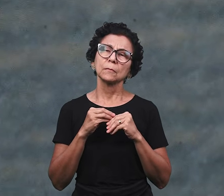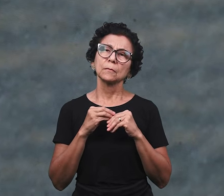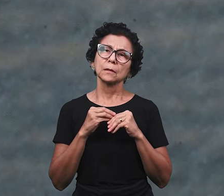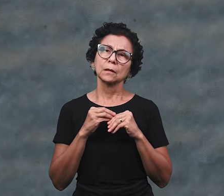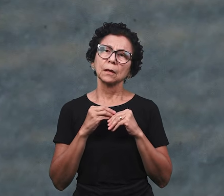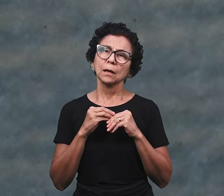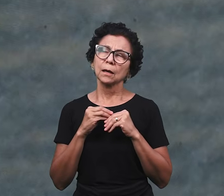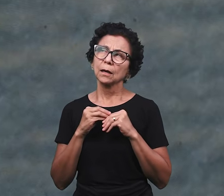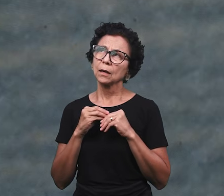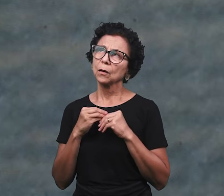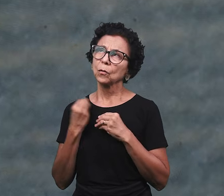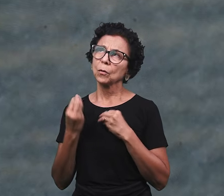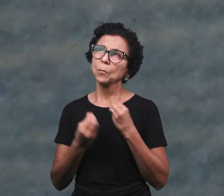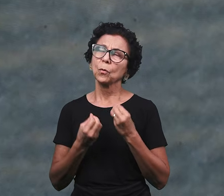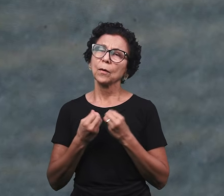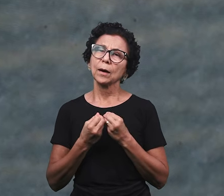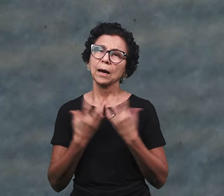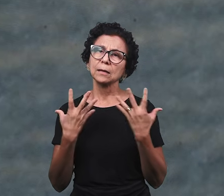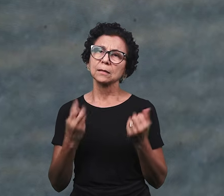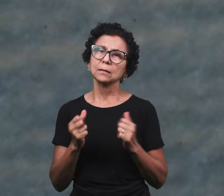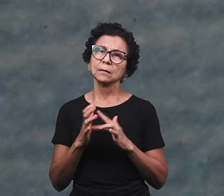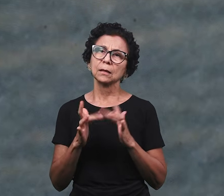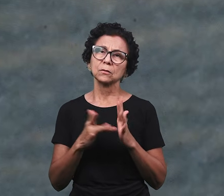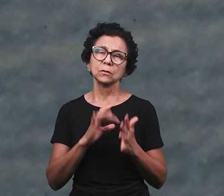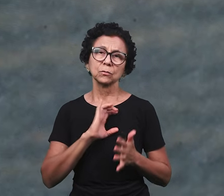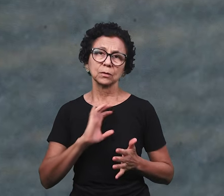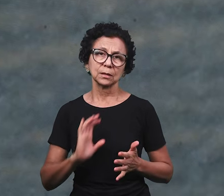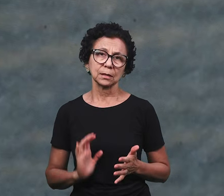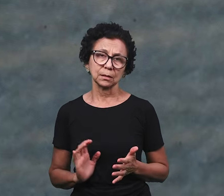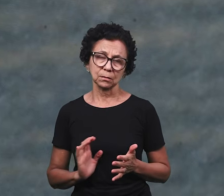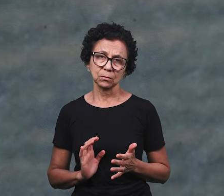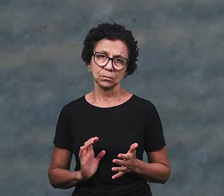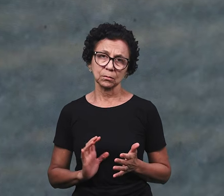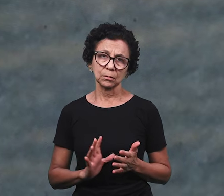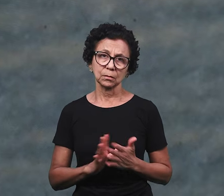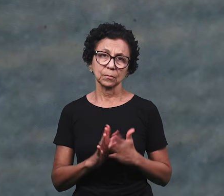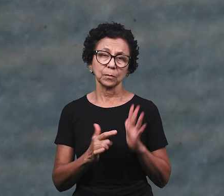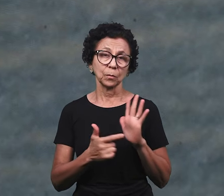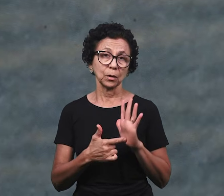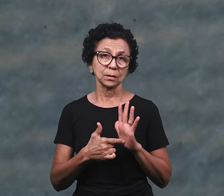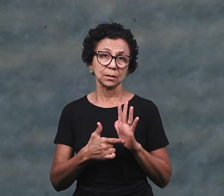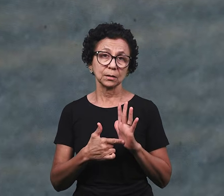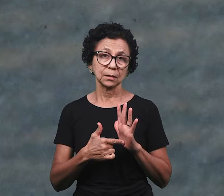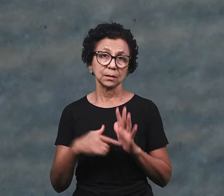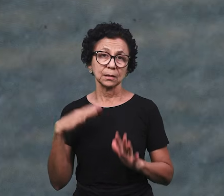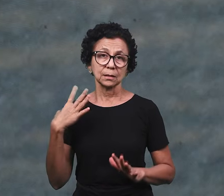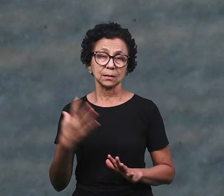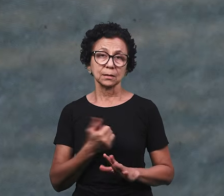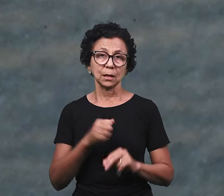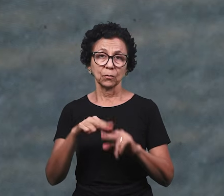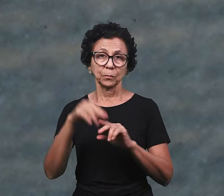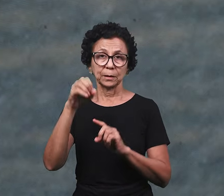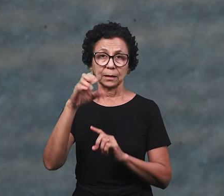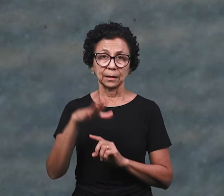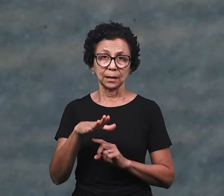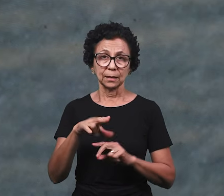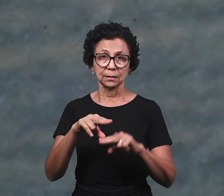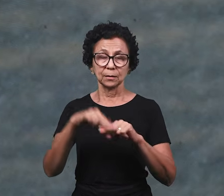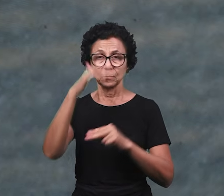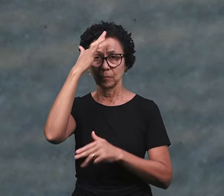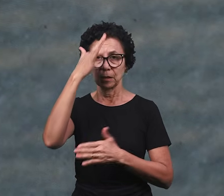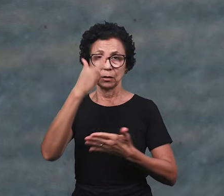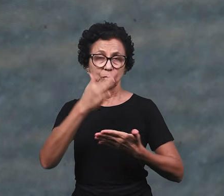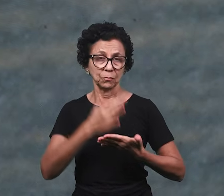realidade de estarmos em Cristo. Quando a palavra diz, pela graça sois salvos por meio da fé, e isso não vem de